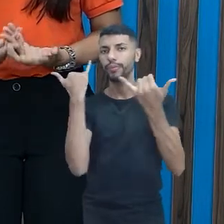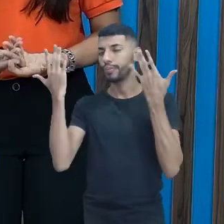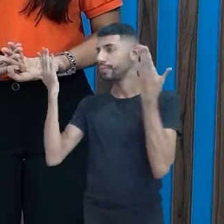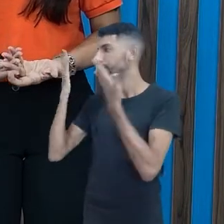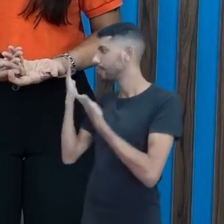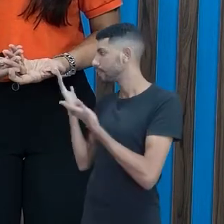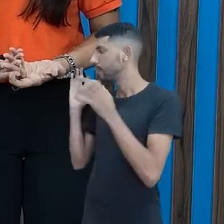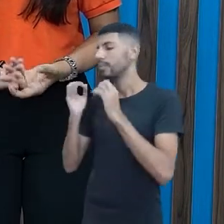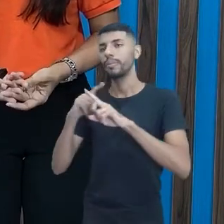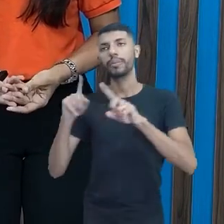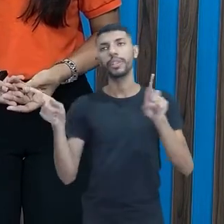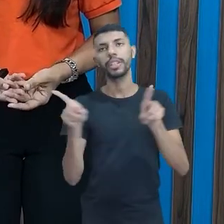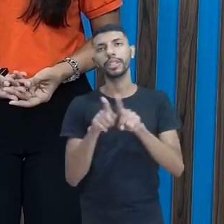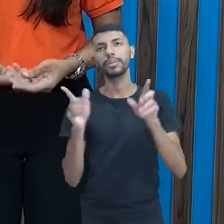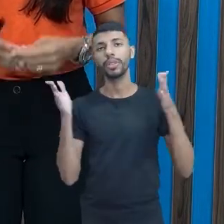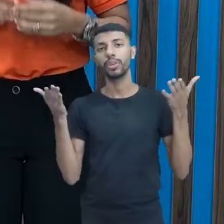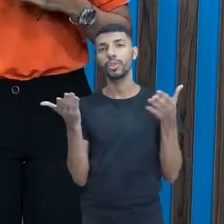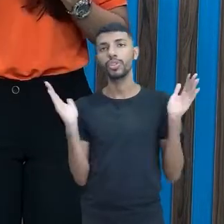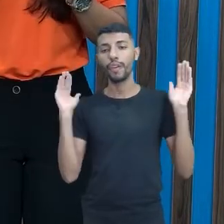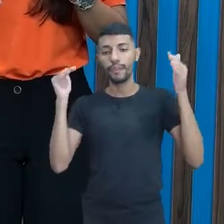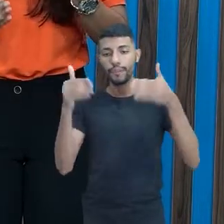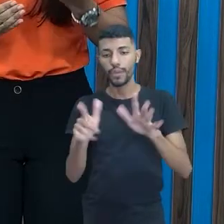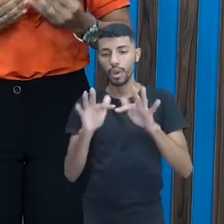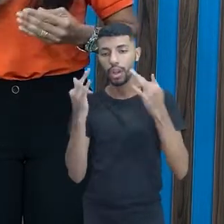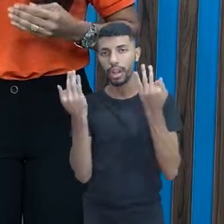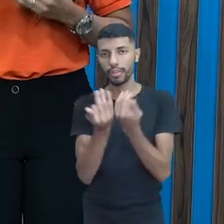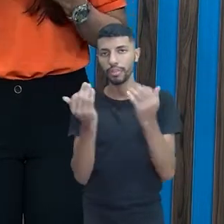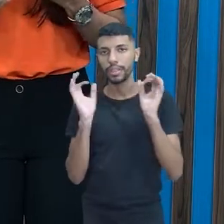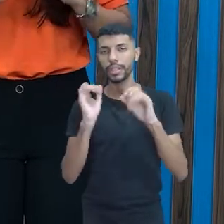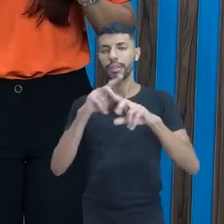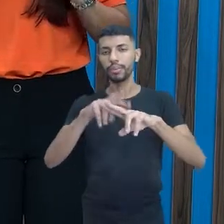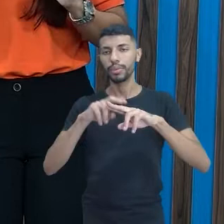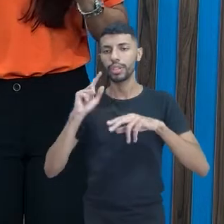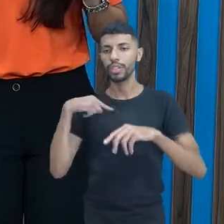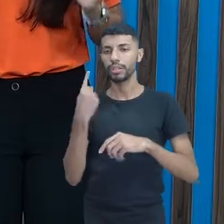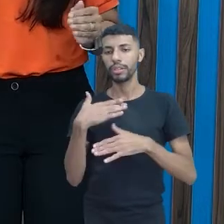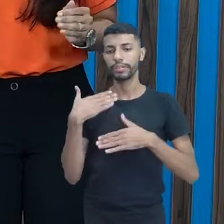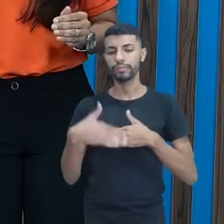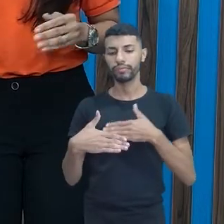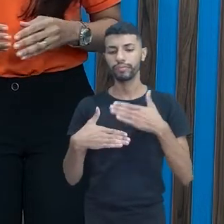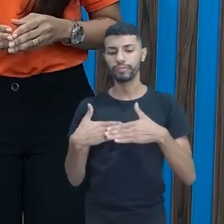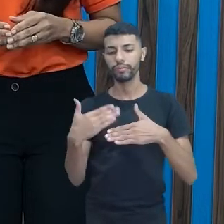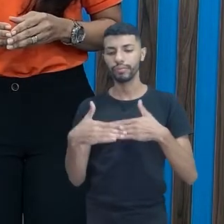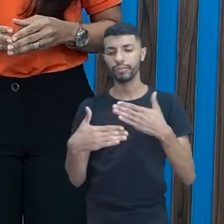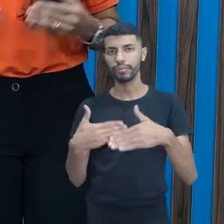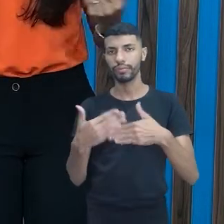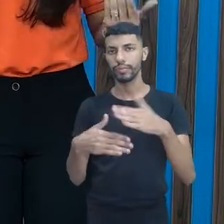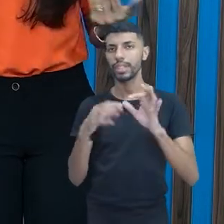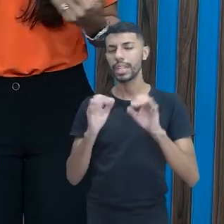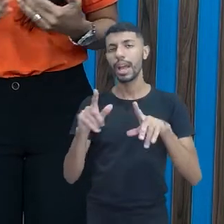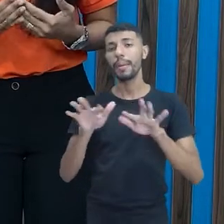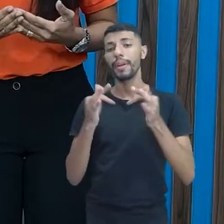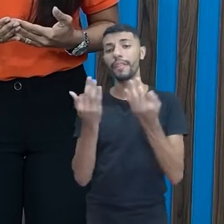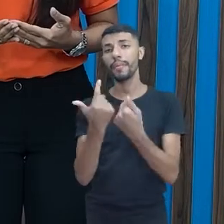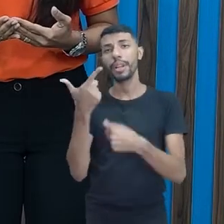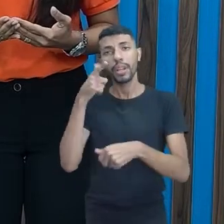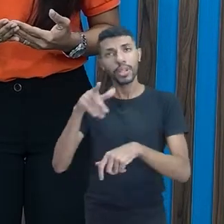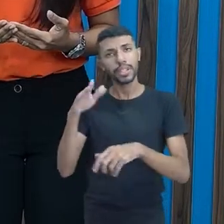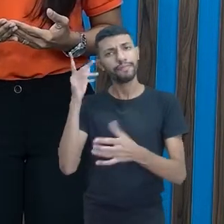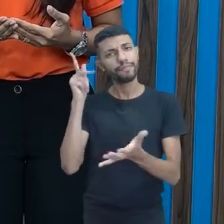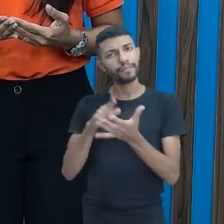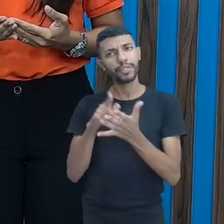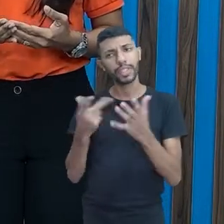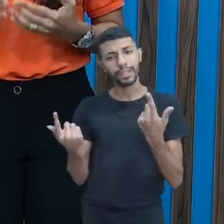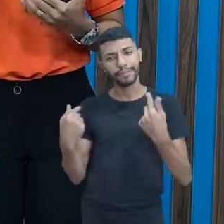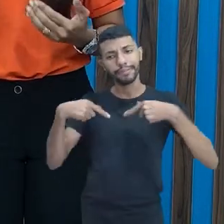hoje também está se dirigindo para as famílias. Por isso que a gente está indo nesse ritmo bem delimitado, para que as famílias possam de verdade fazer uma